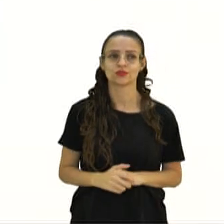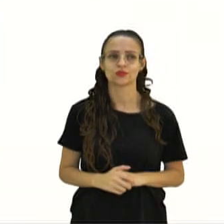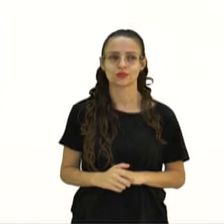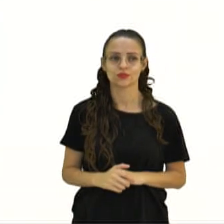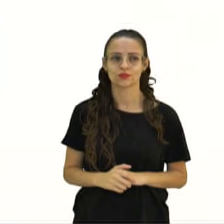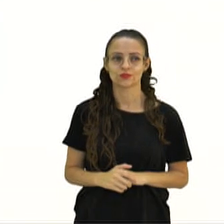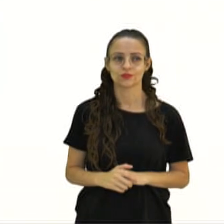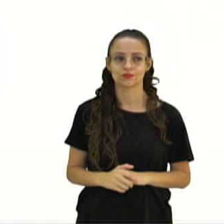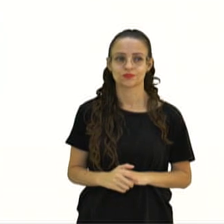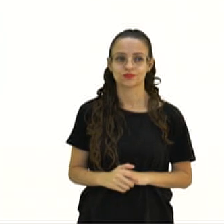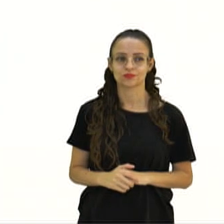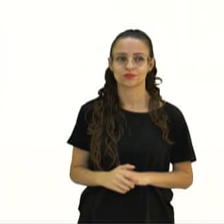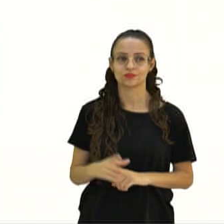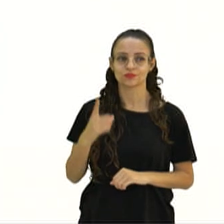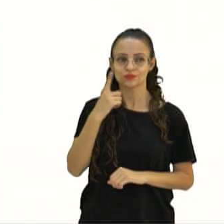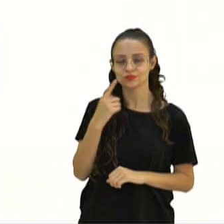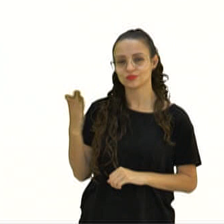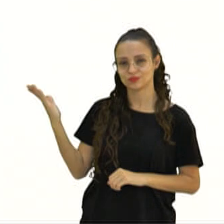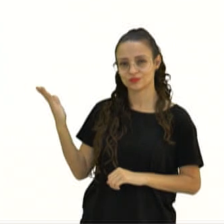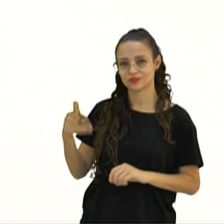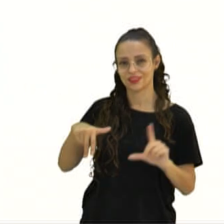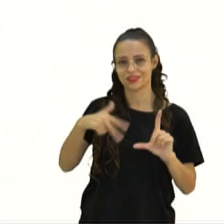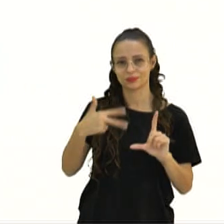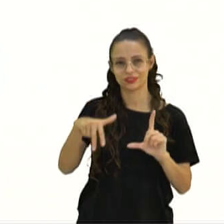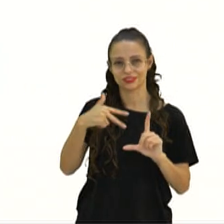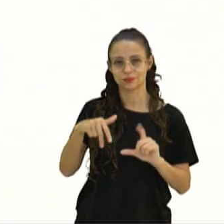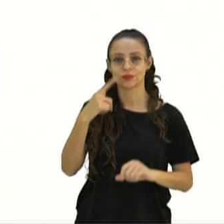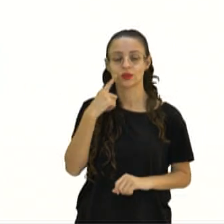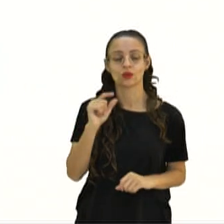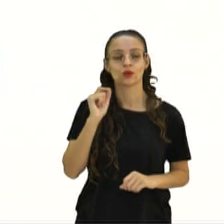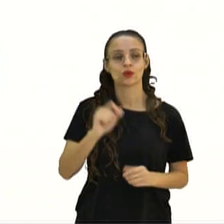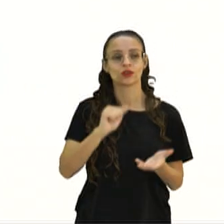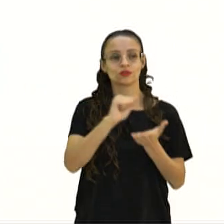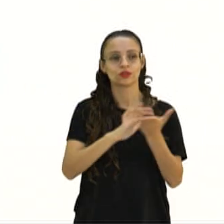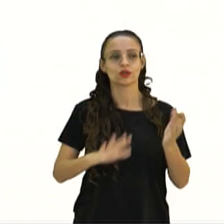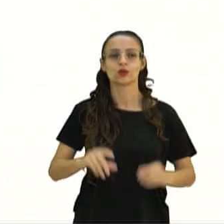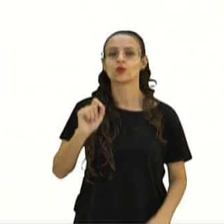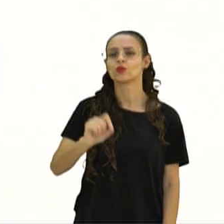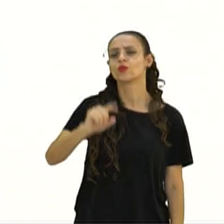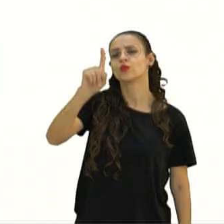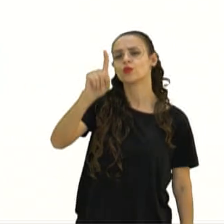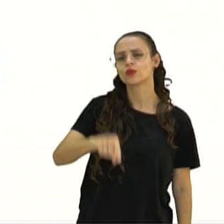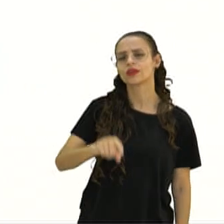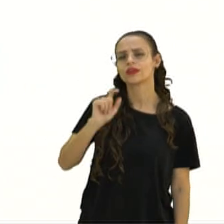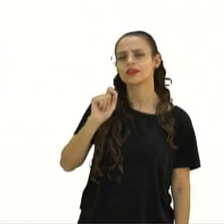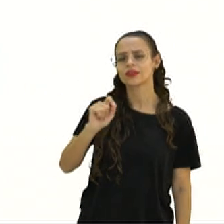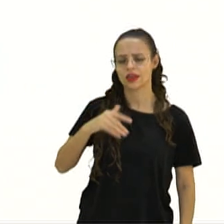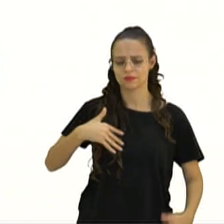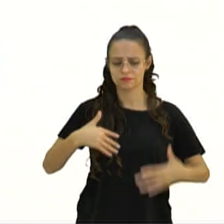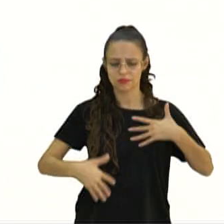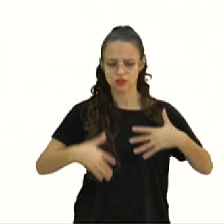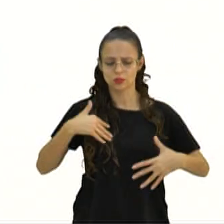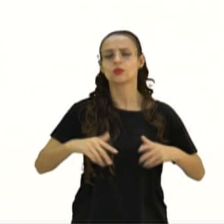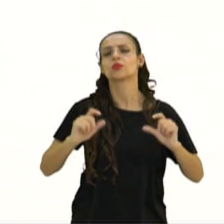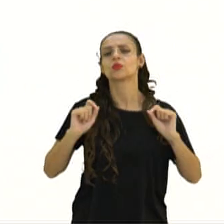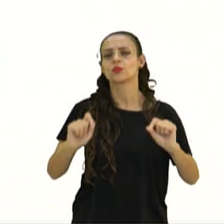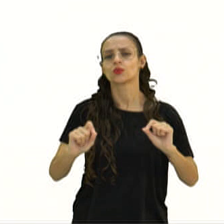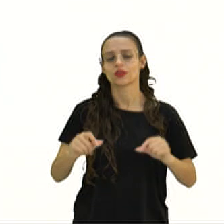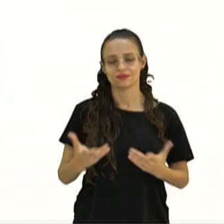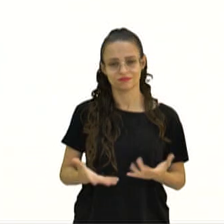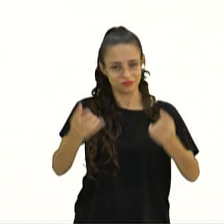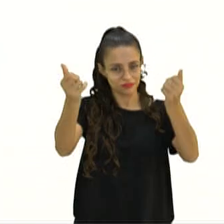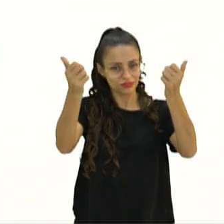Então, temos ali uma animação, né, presente ali na situação, né, e o exercício é o quê? O que é a pantomima? Então, você vai fazer essa definição